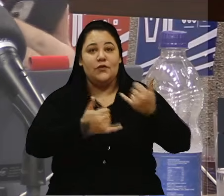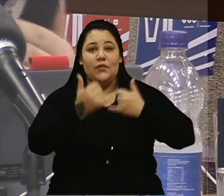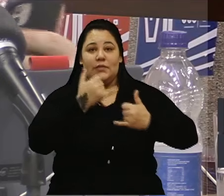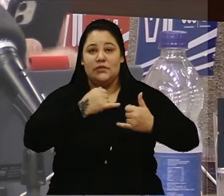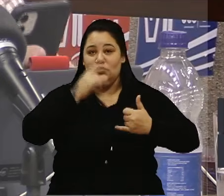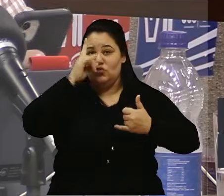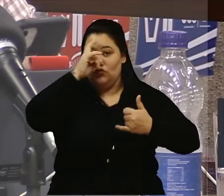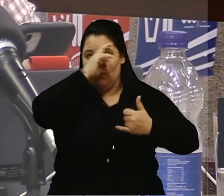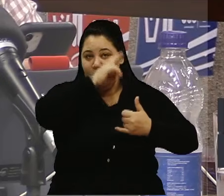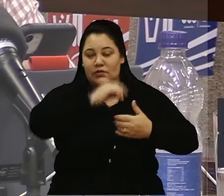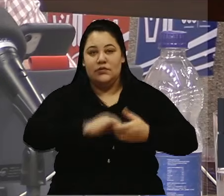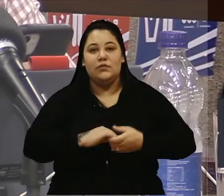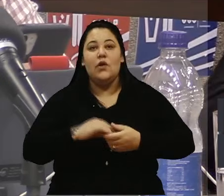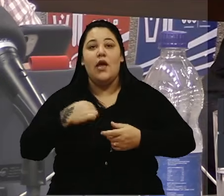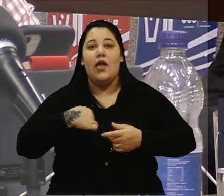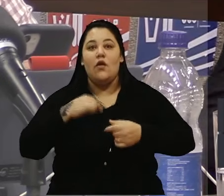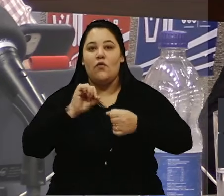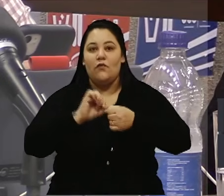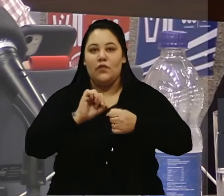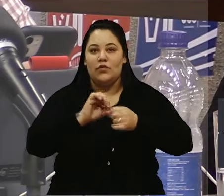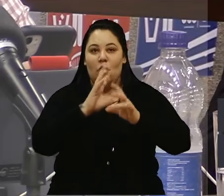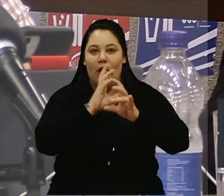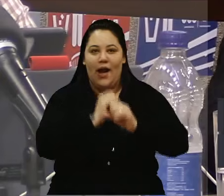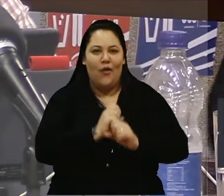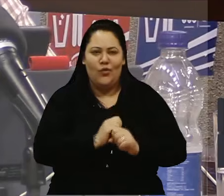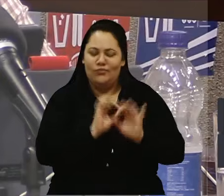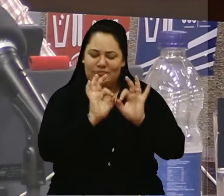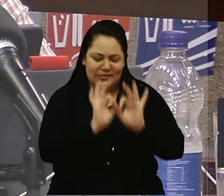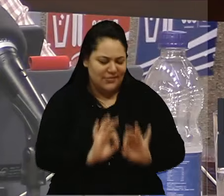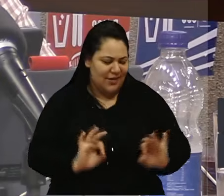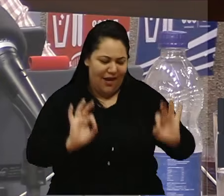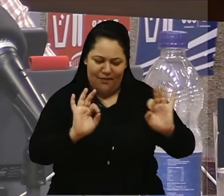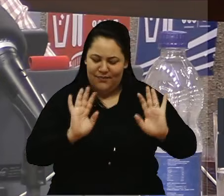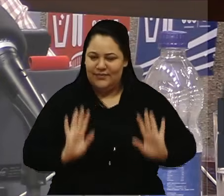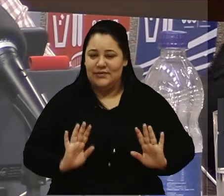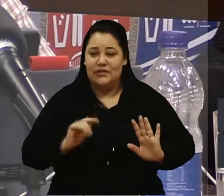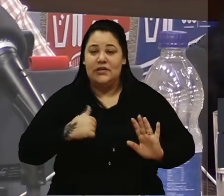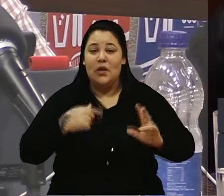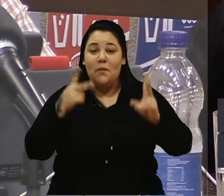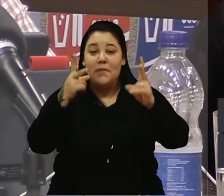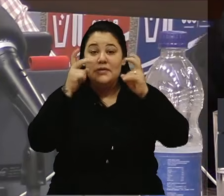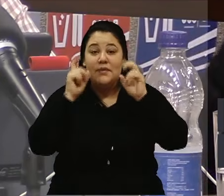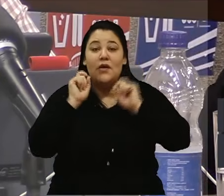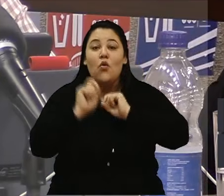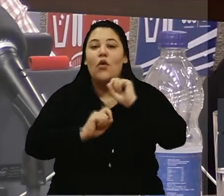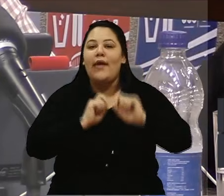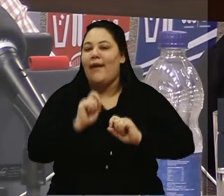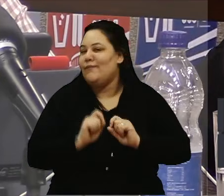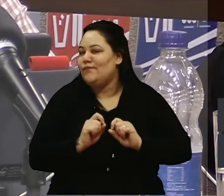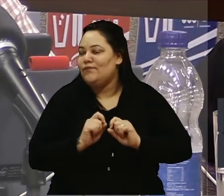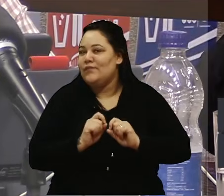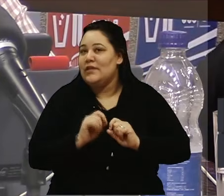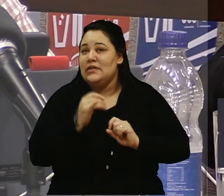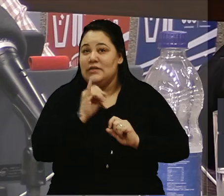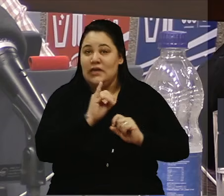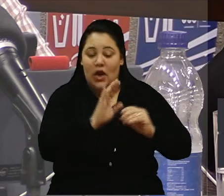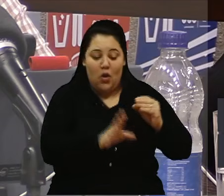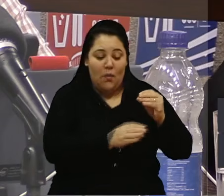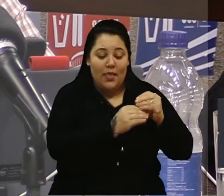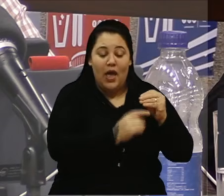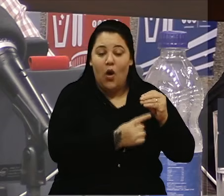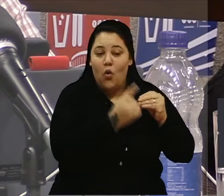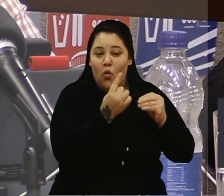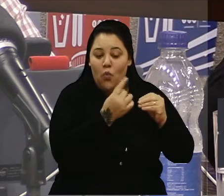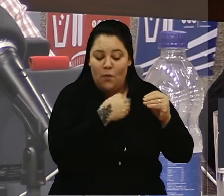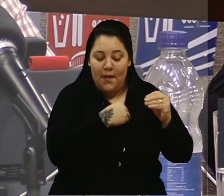aqui um cálculo de padaria e cheguei à seguinte conclusão. Que se nós adicionássemos um médico